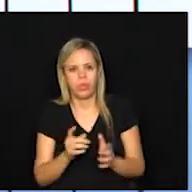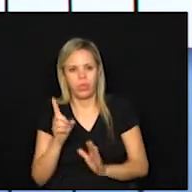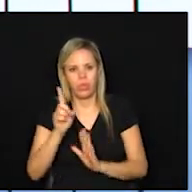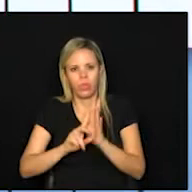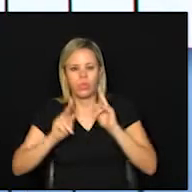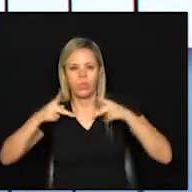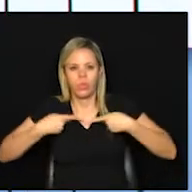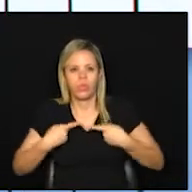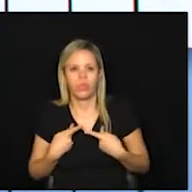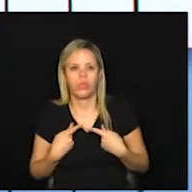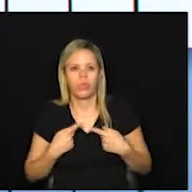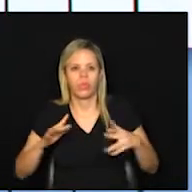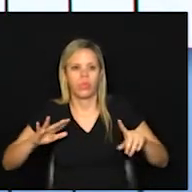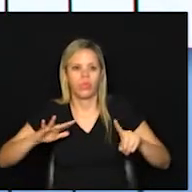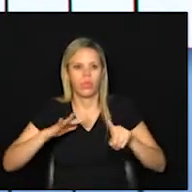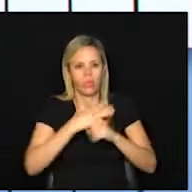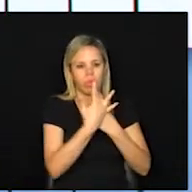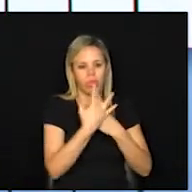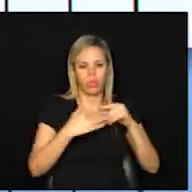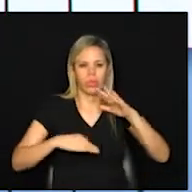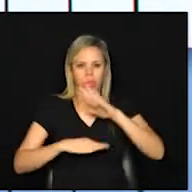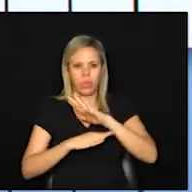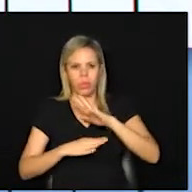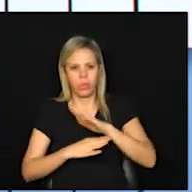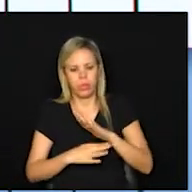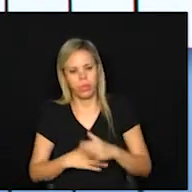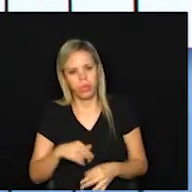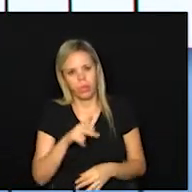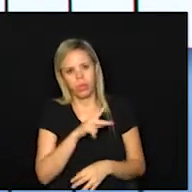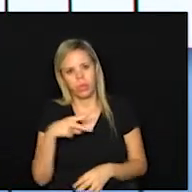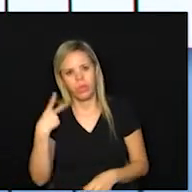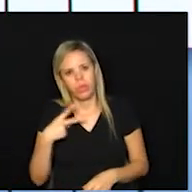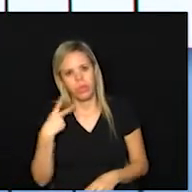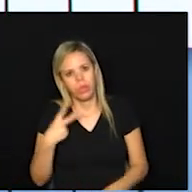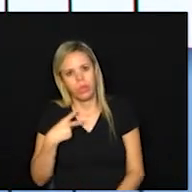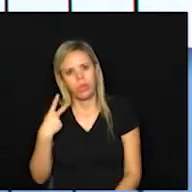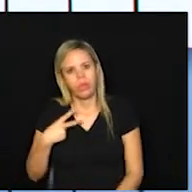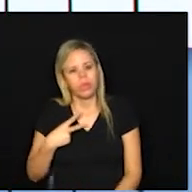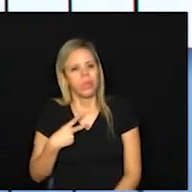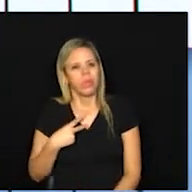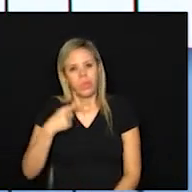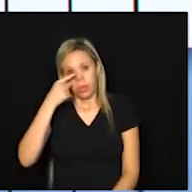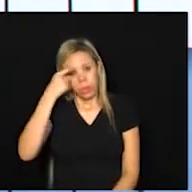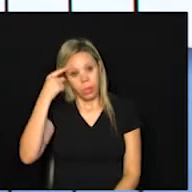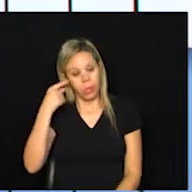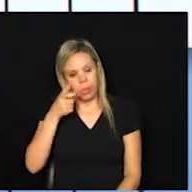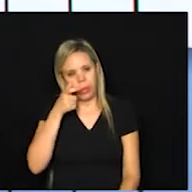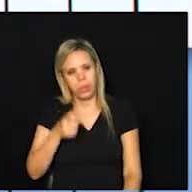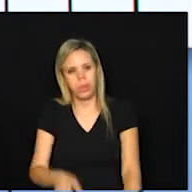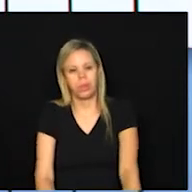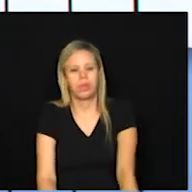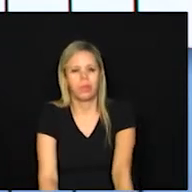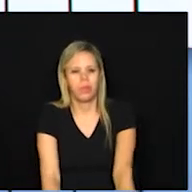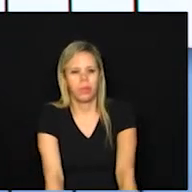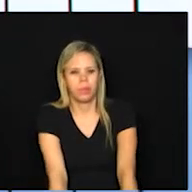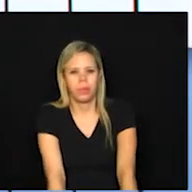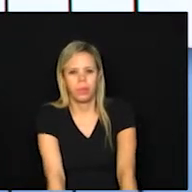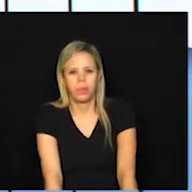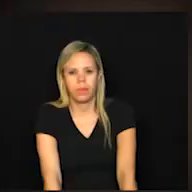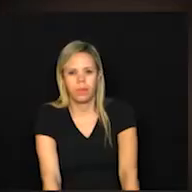Direitos Humanos e Cidadania da Câmara, presidida pela vereadora Paola Miguel. Acompanhe.